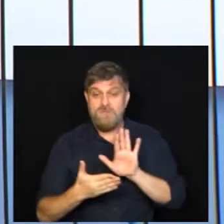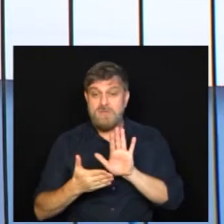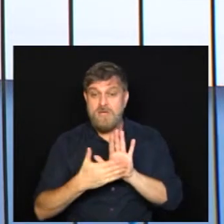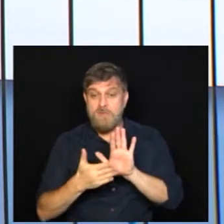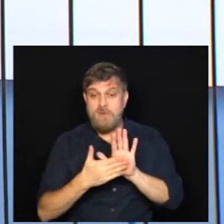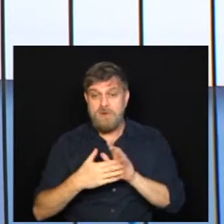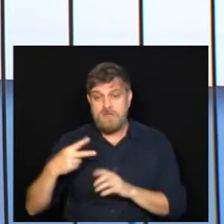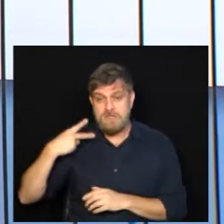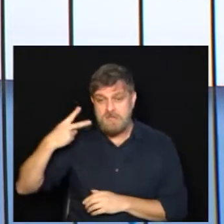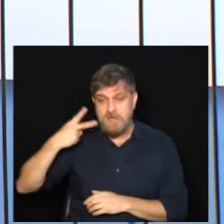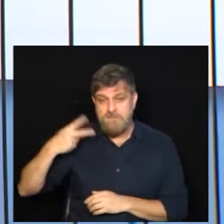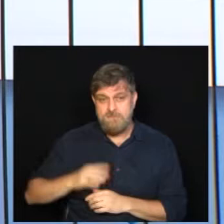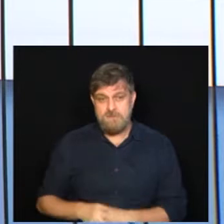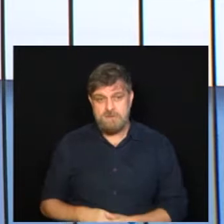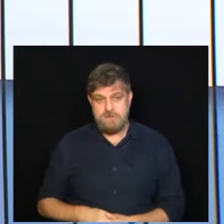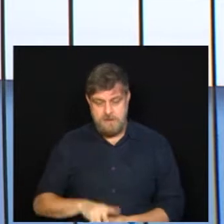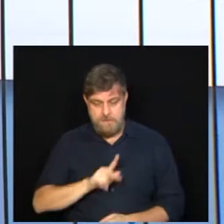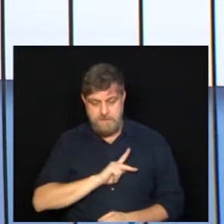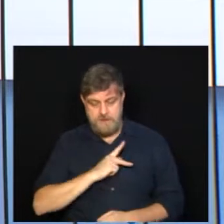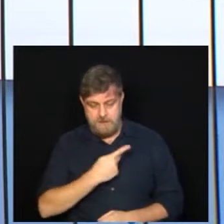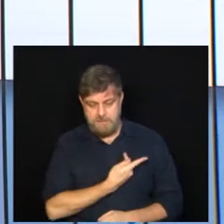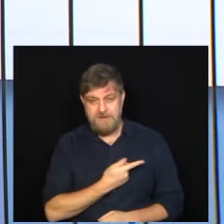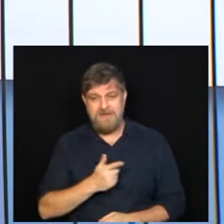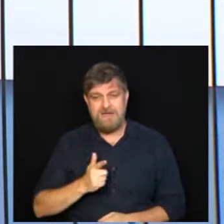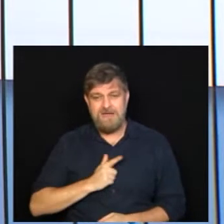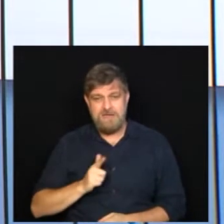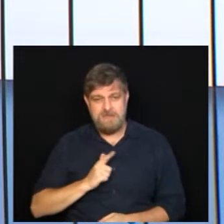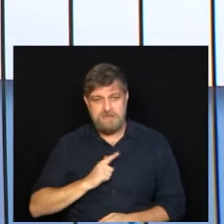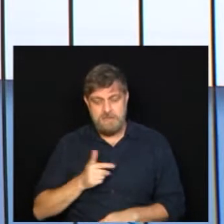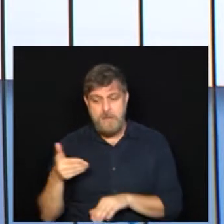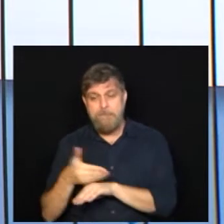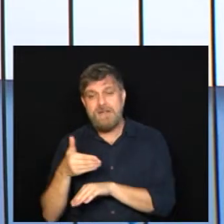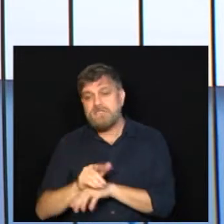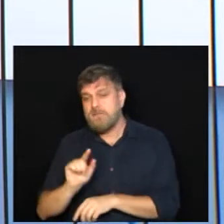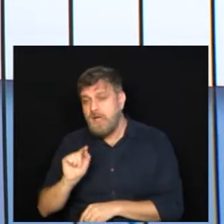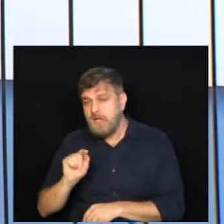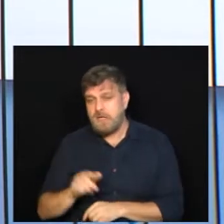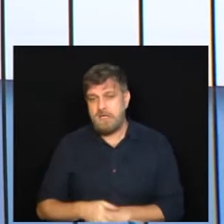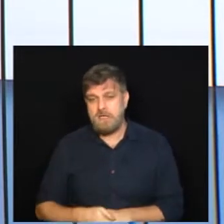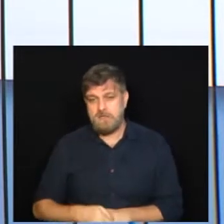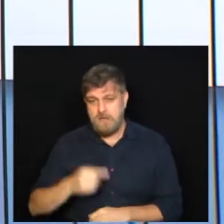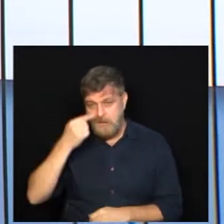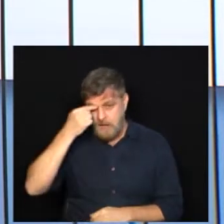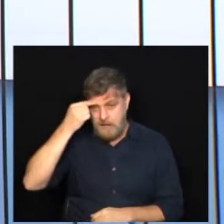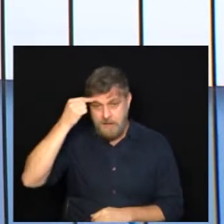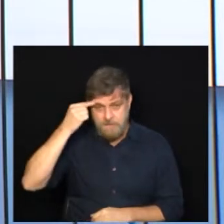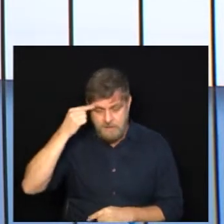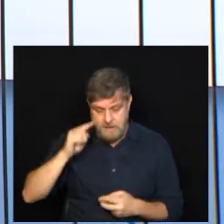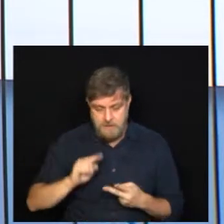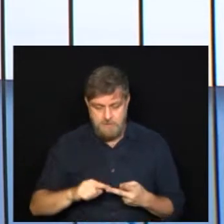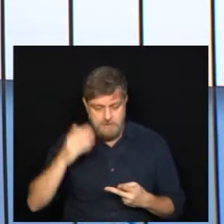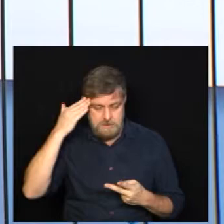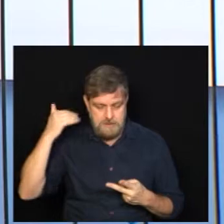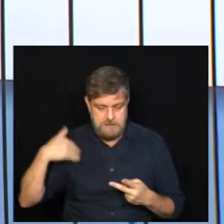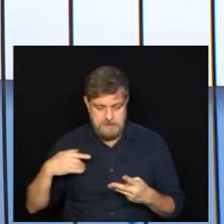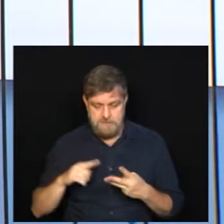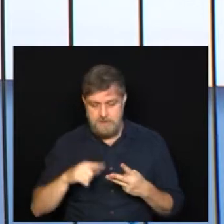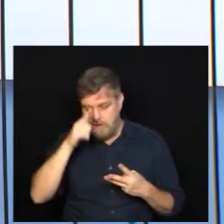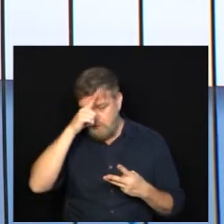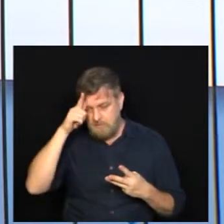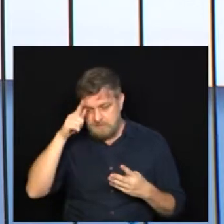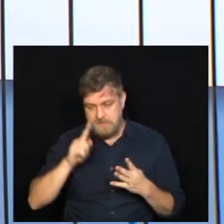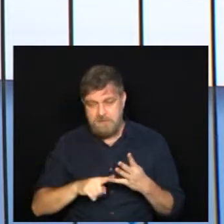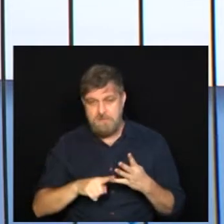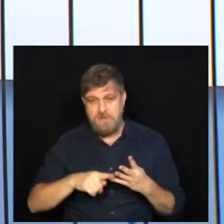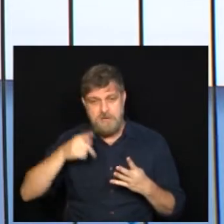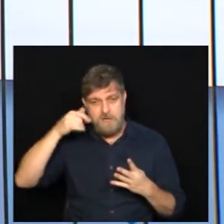pelo vereador Paulo Haddad e terá como integrantes Paola Miguel, Débora Palermo, Gustavo Peta e